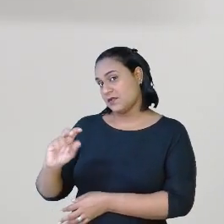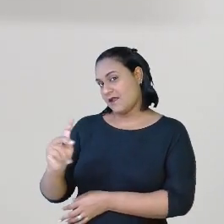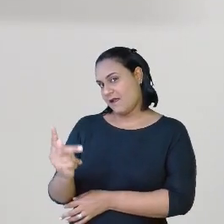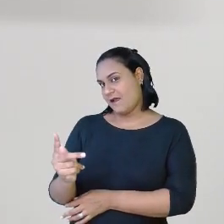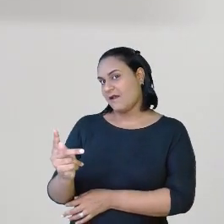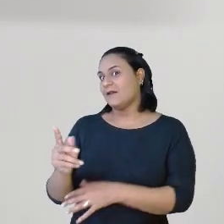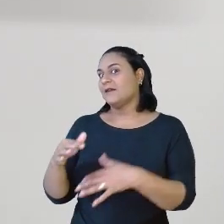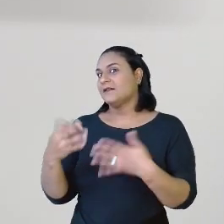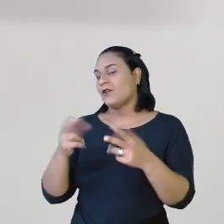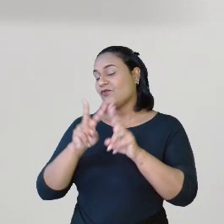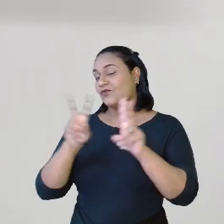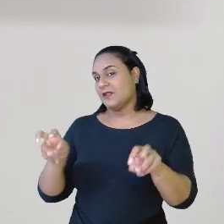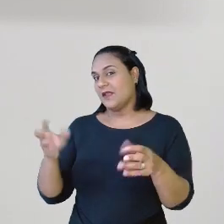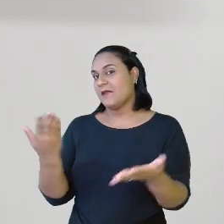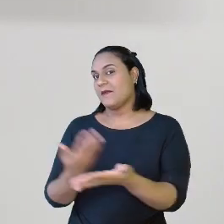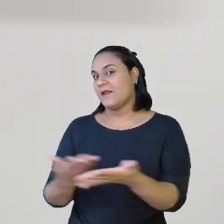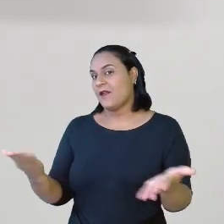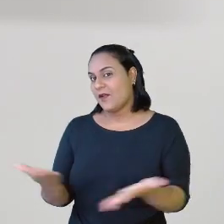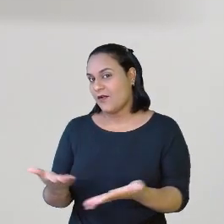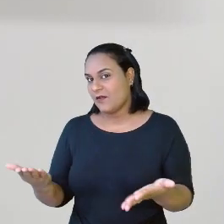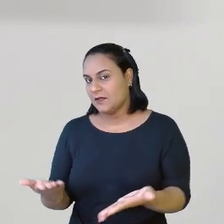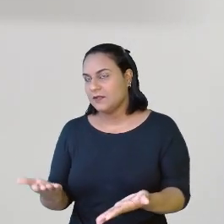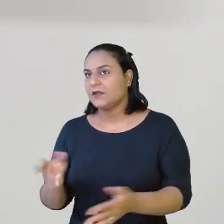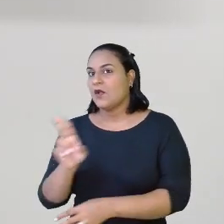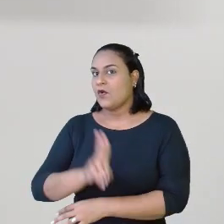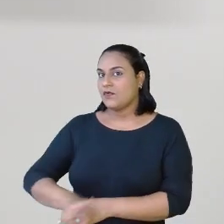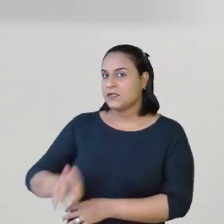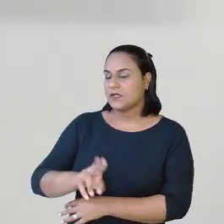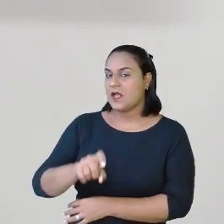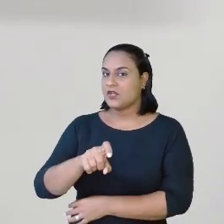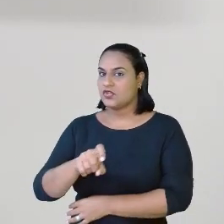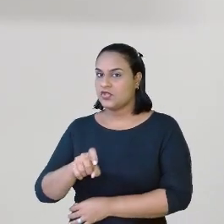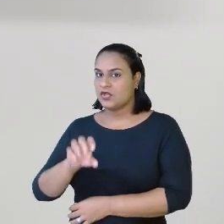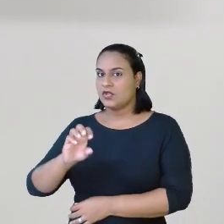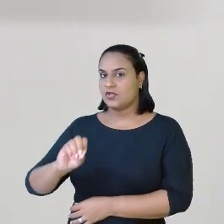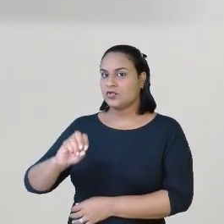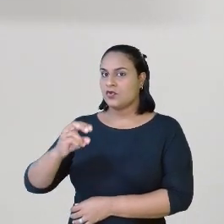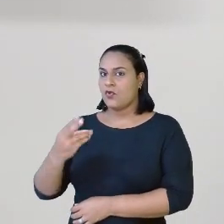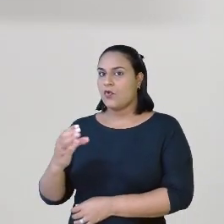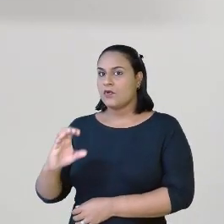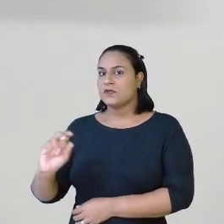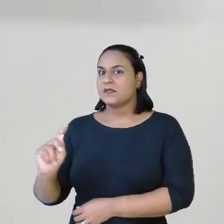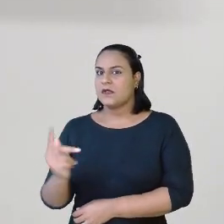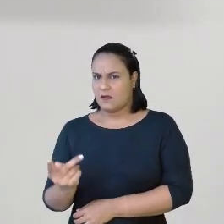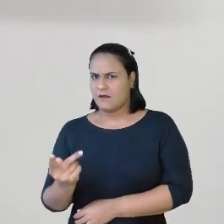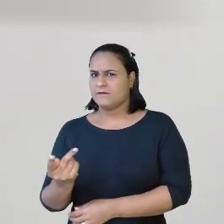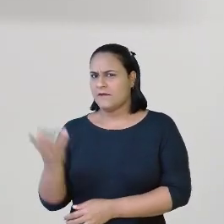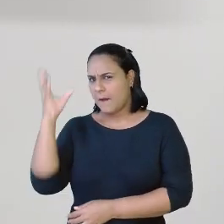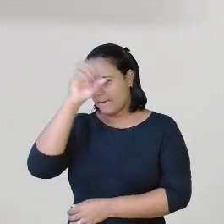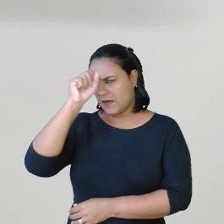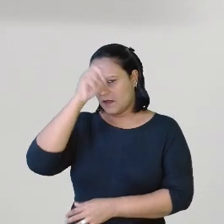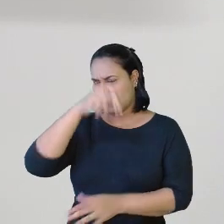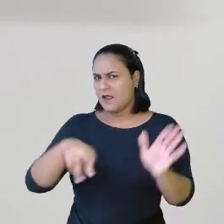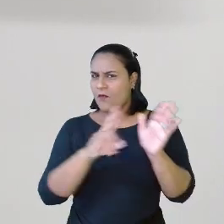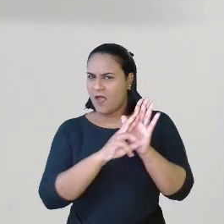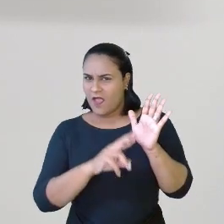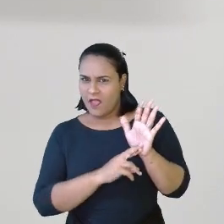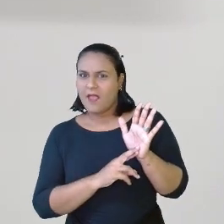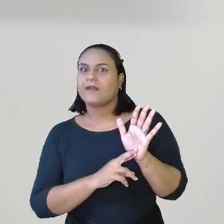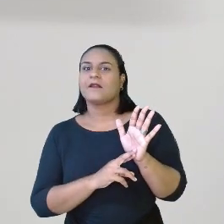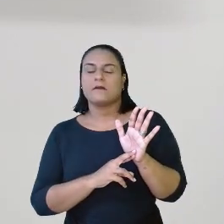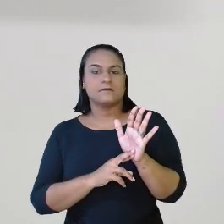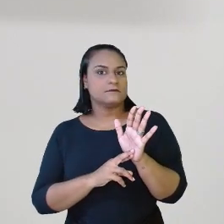sobre isso a nossa aula de hoje, o uso do X e do CH. Vamos aprender algumas regrinhas para poder não errar mais? A gente